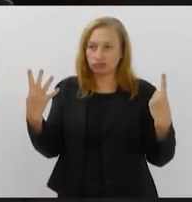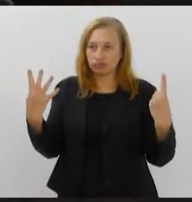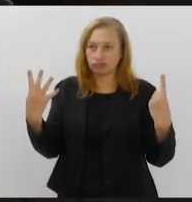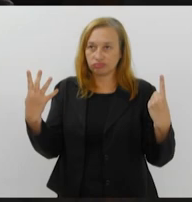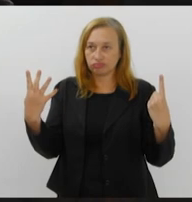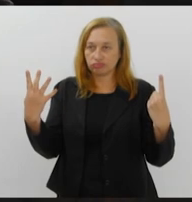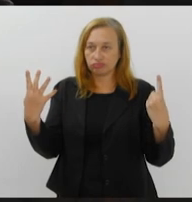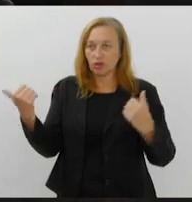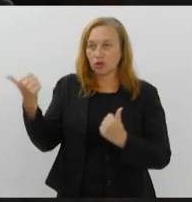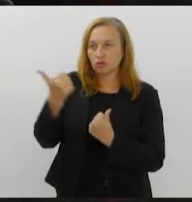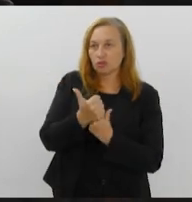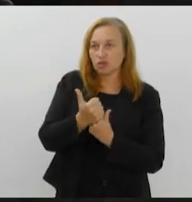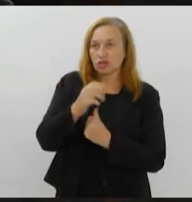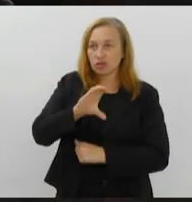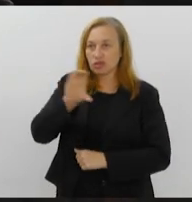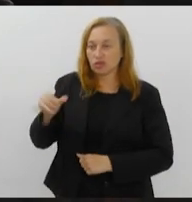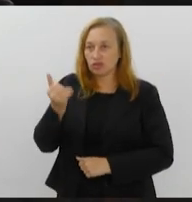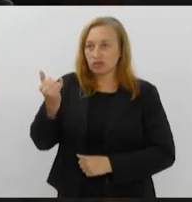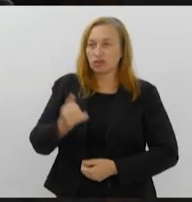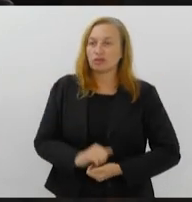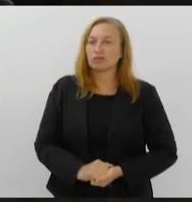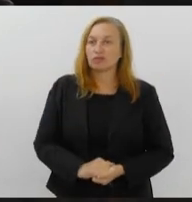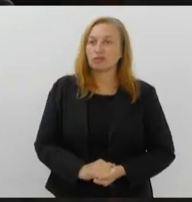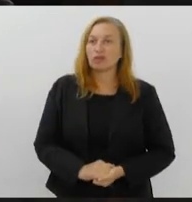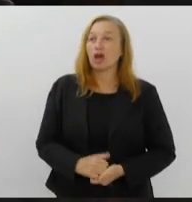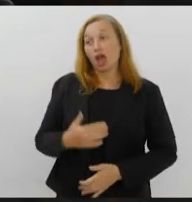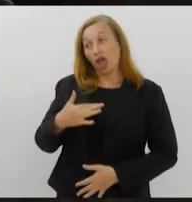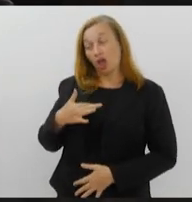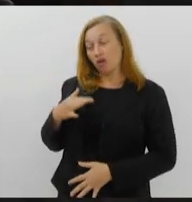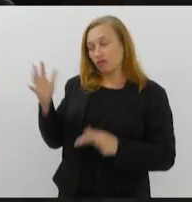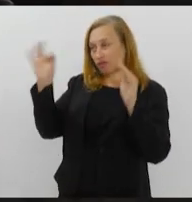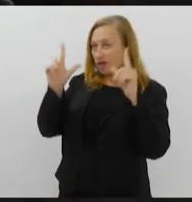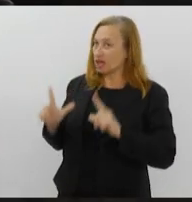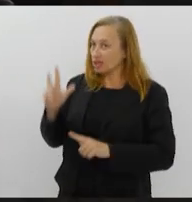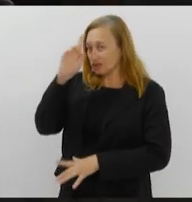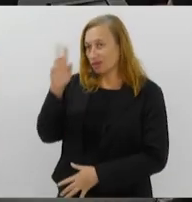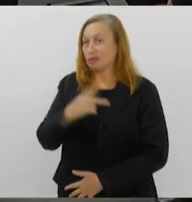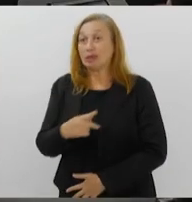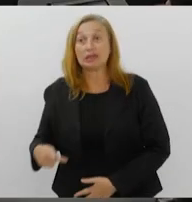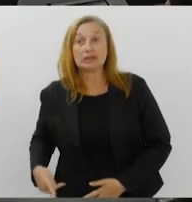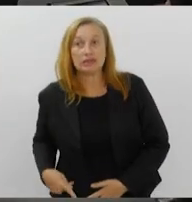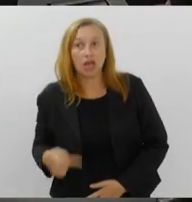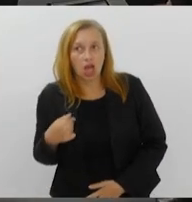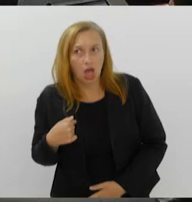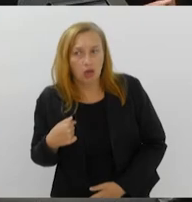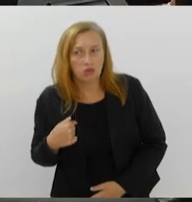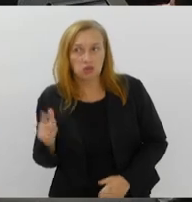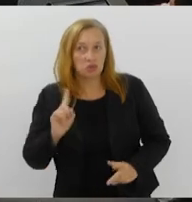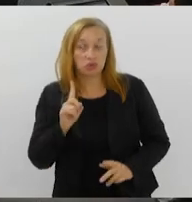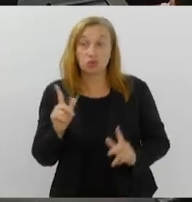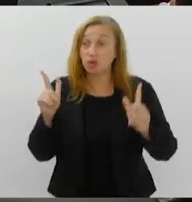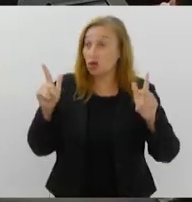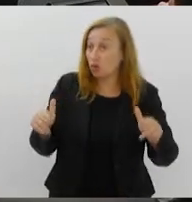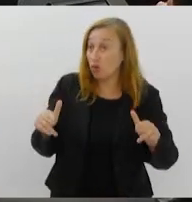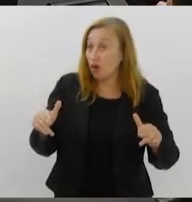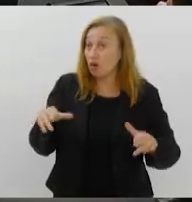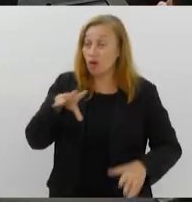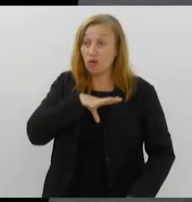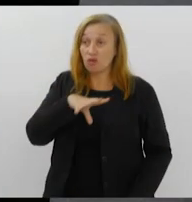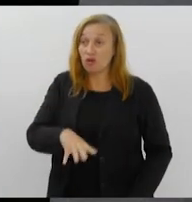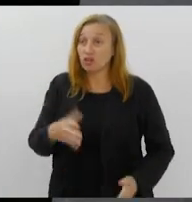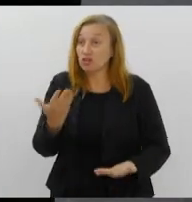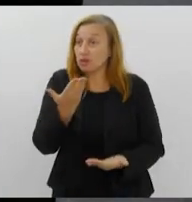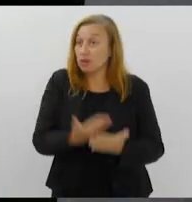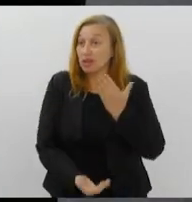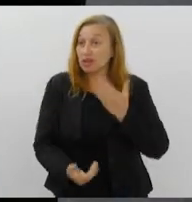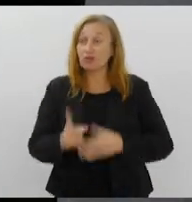pelo substitutivo da CCJ. Pelo menos eu fico feliz, senhora presidente, que eu não sou igual o Vasco que perdeu do Flamengo de